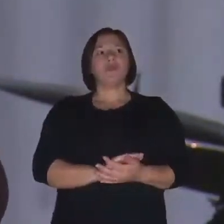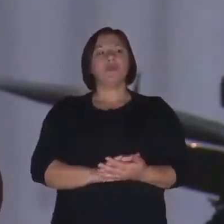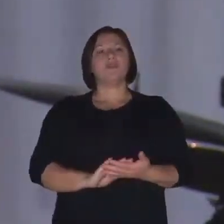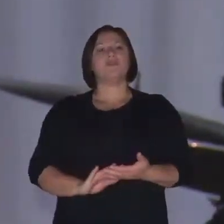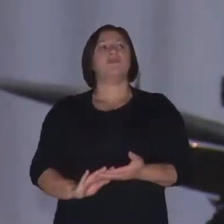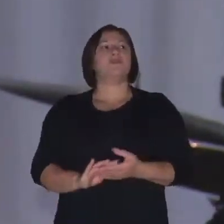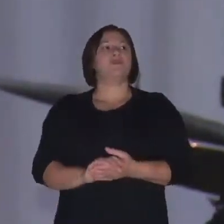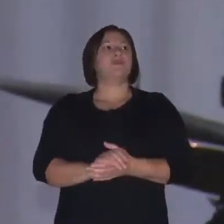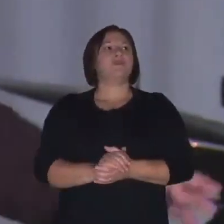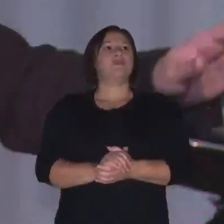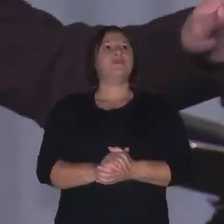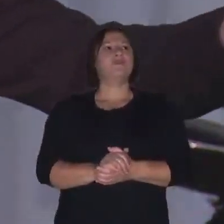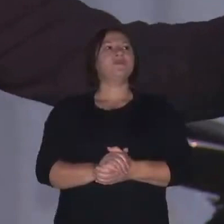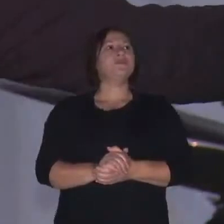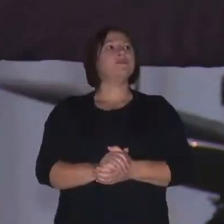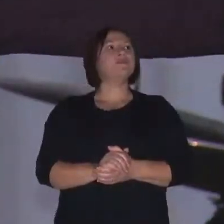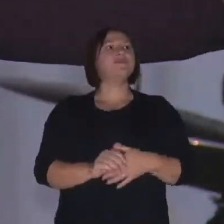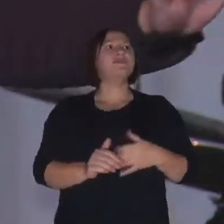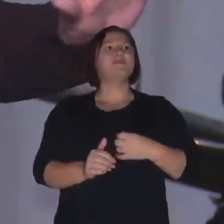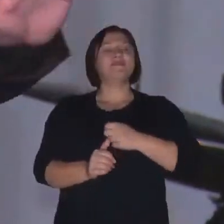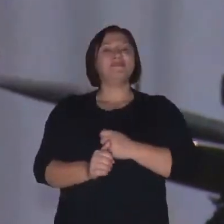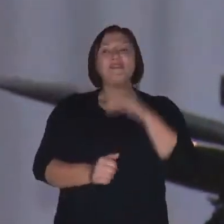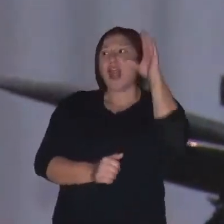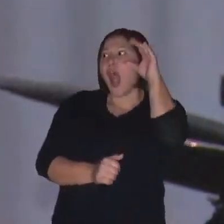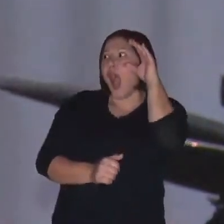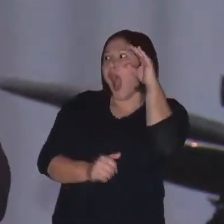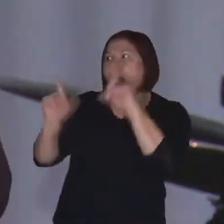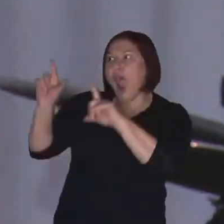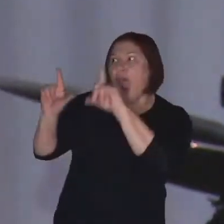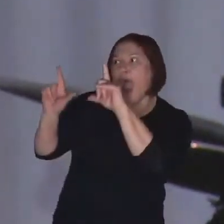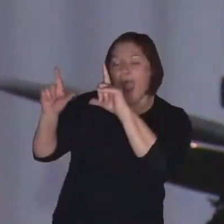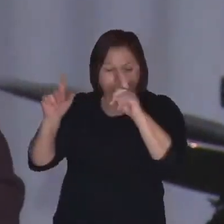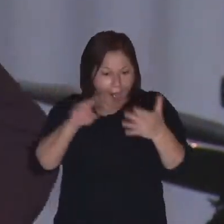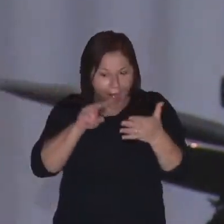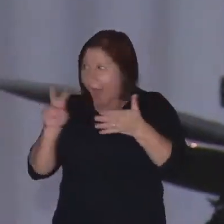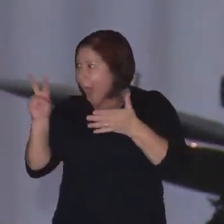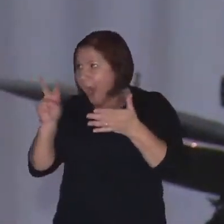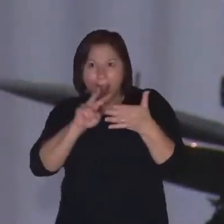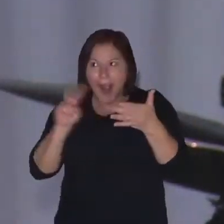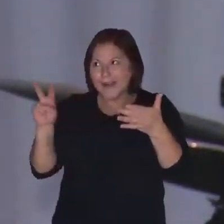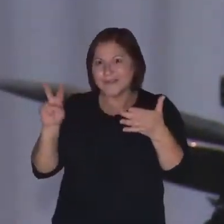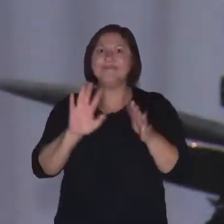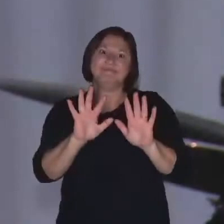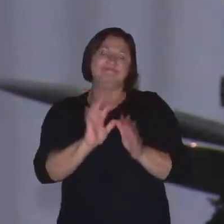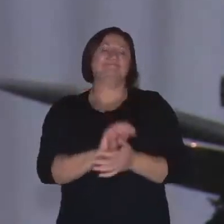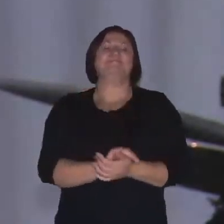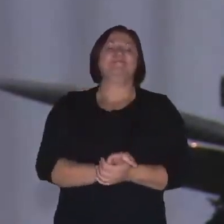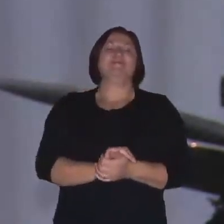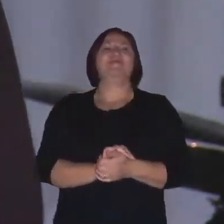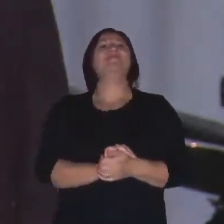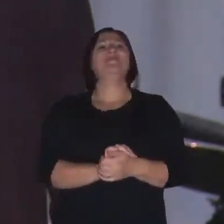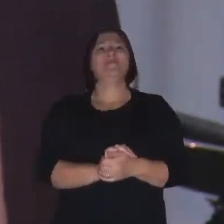Japão, eu vou parar de ver, daqui a pouco não tem ninguém da Dai, melhor nem mexer porque está quieto. Jeremias, capítulo